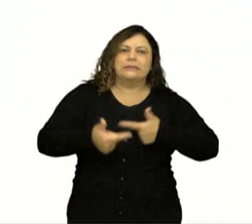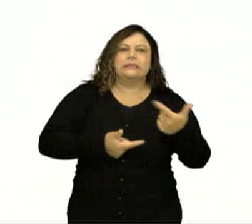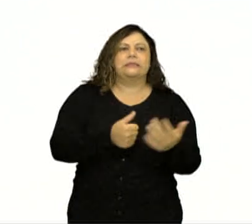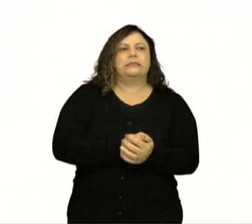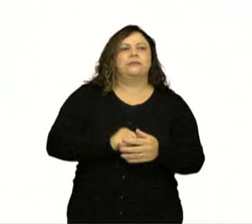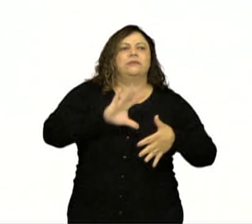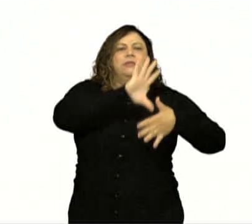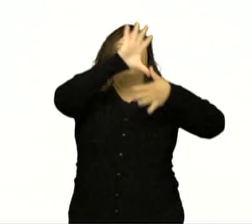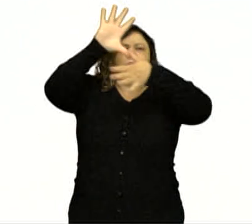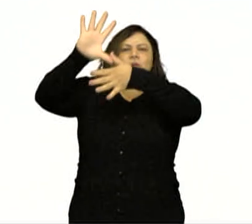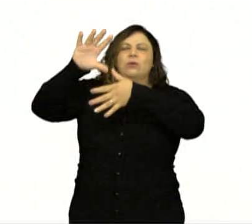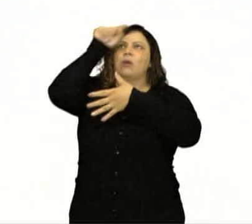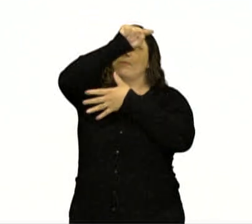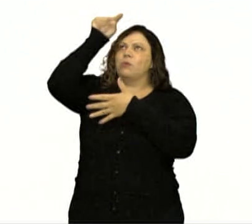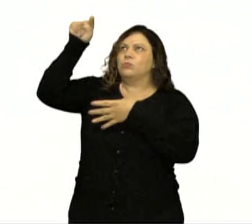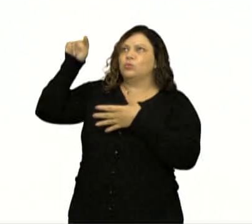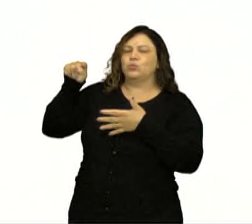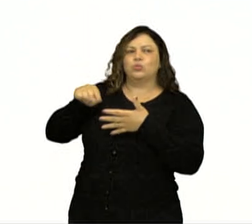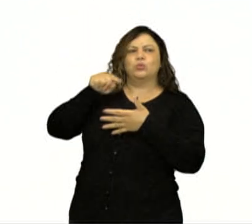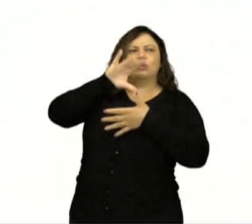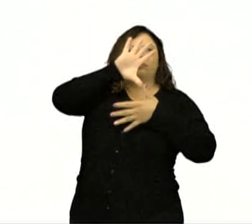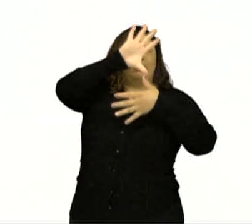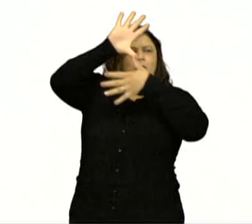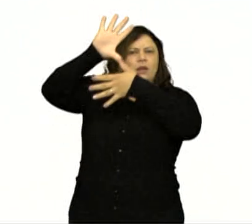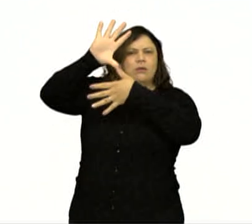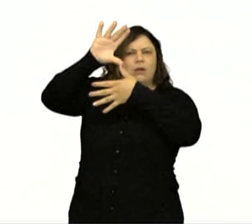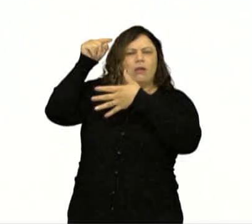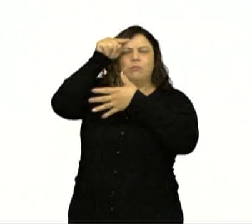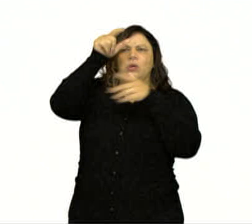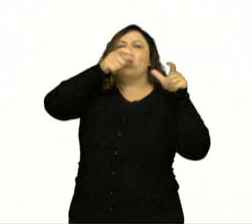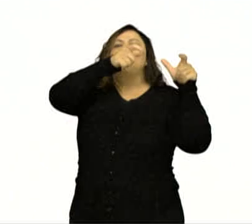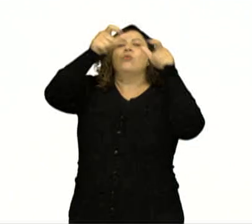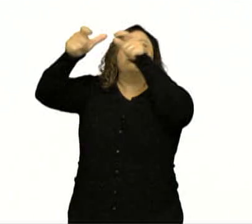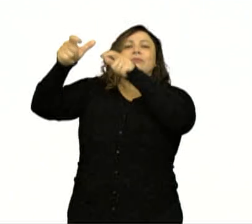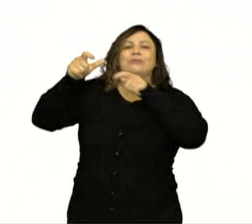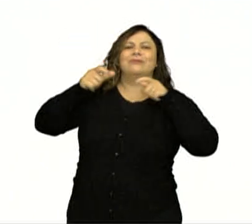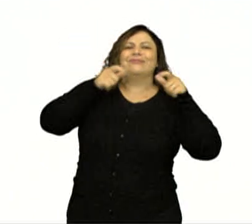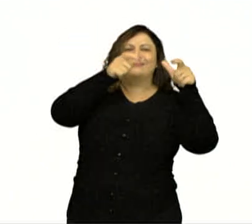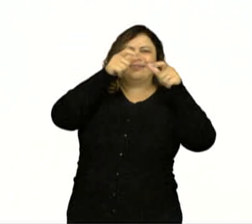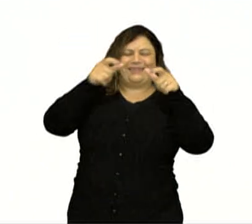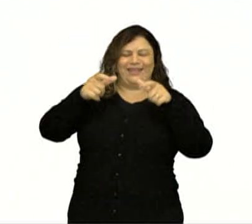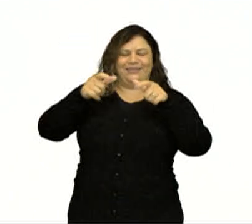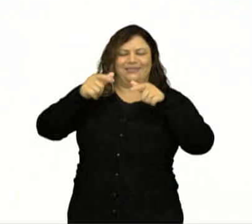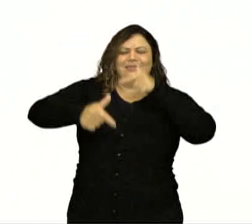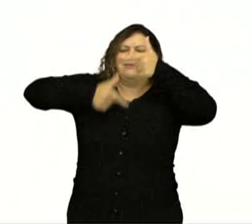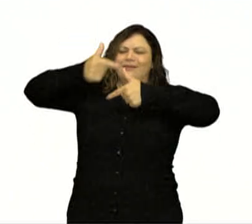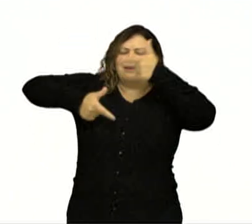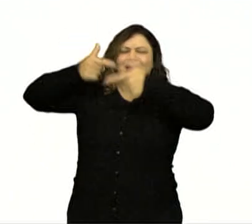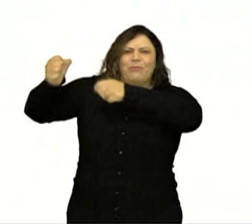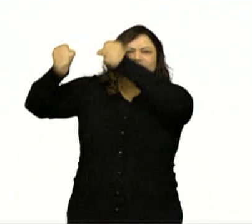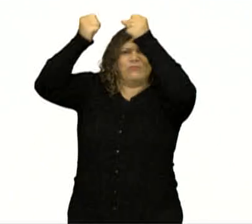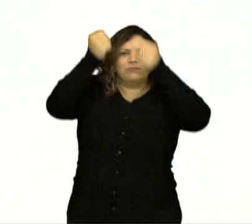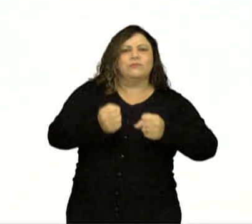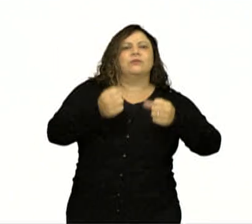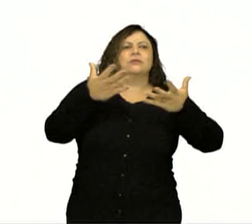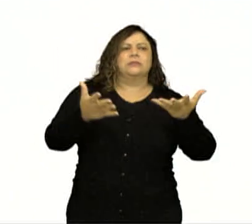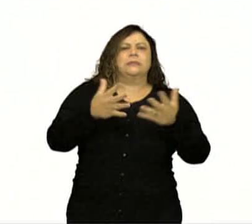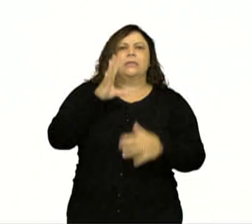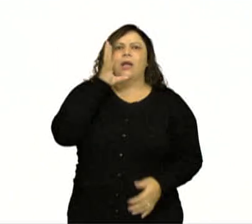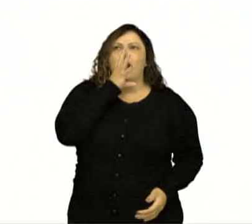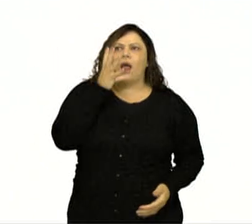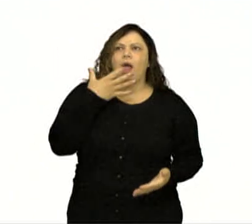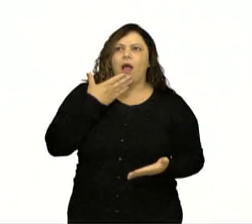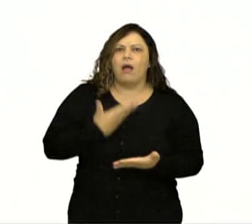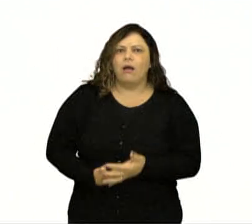esses pontinhos mais escuros são locais com campos de trabalhos forçados. Repara como é impressionante.